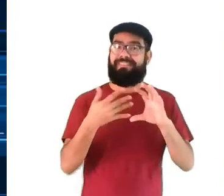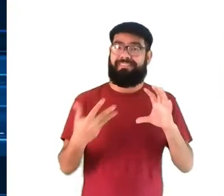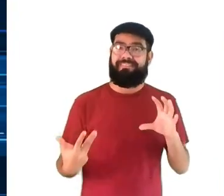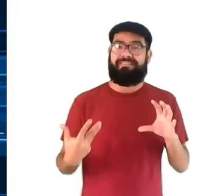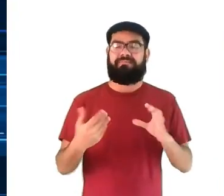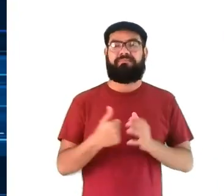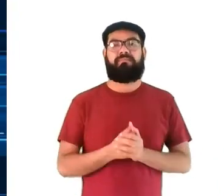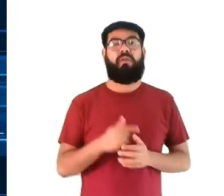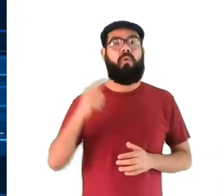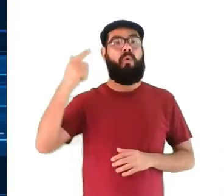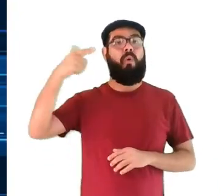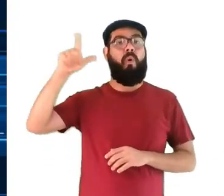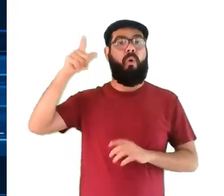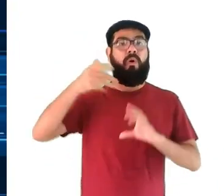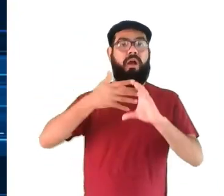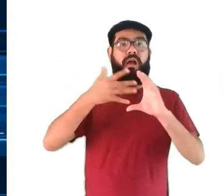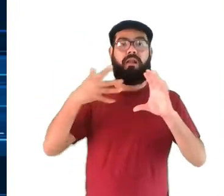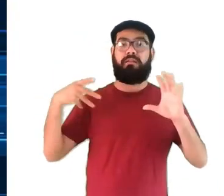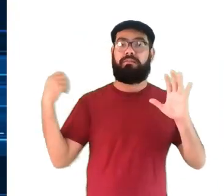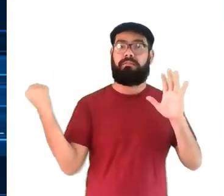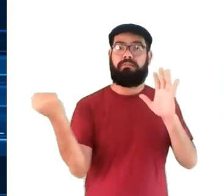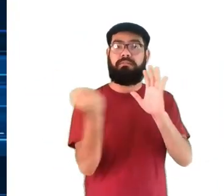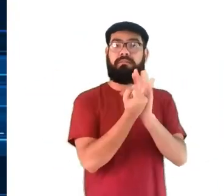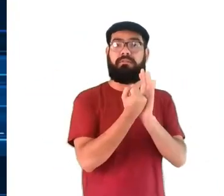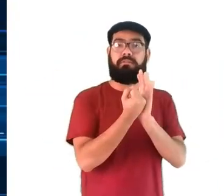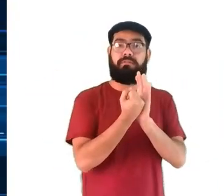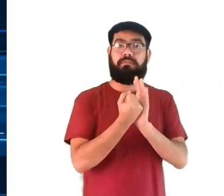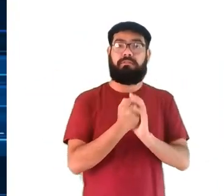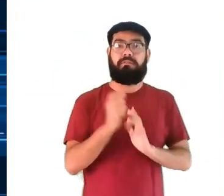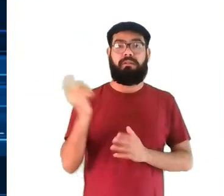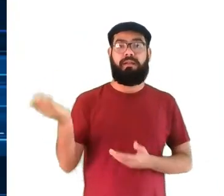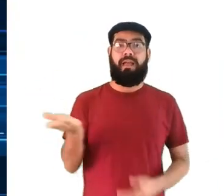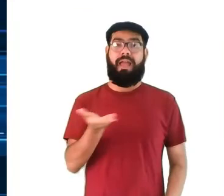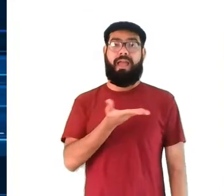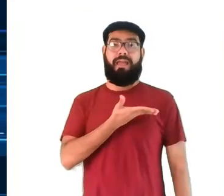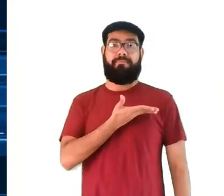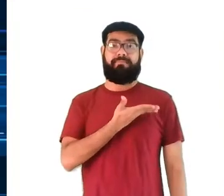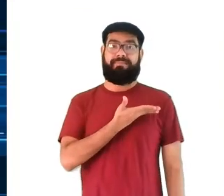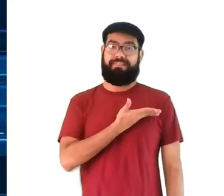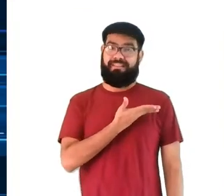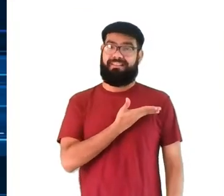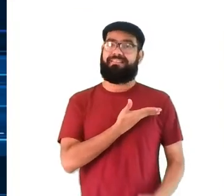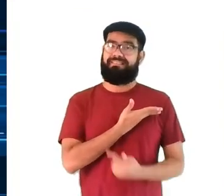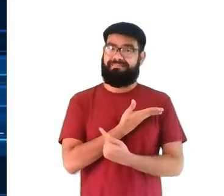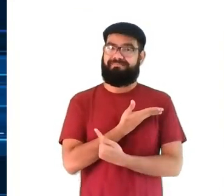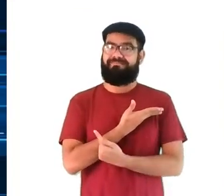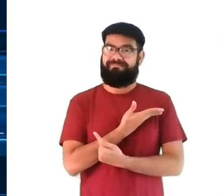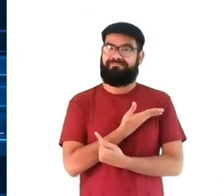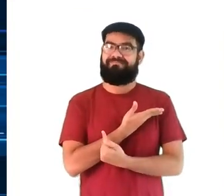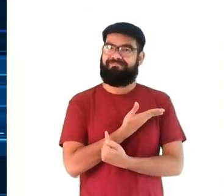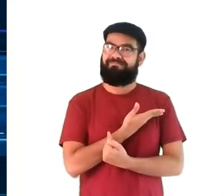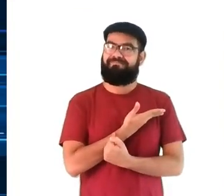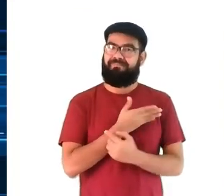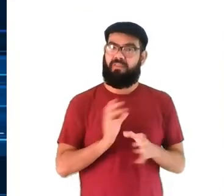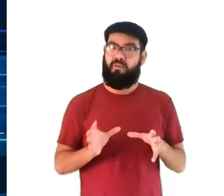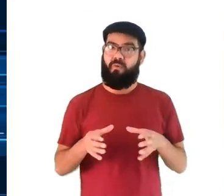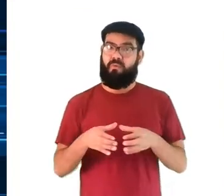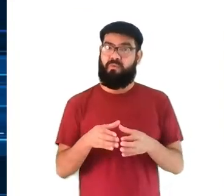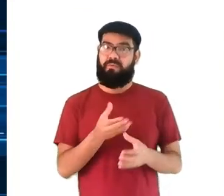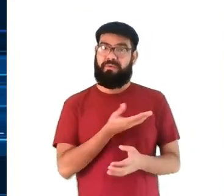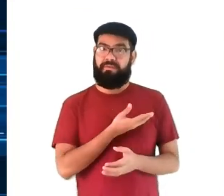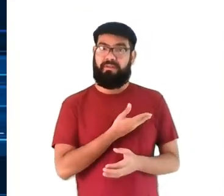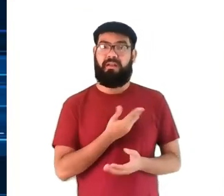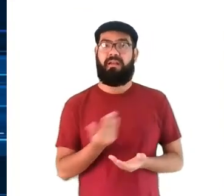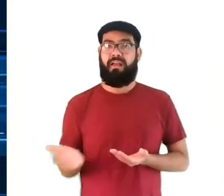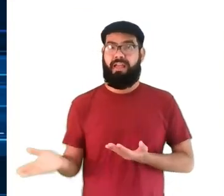característica bem marcante são as amizades, certo? Então, o adolescente,